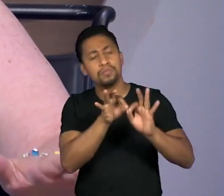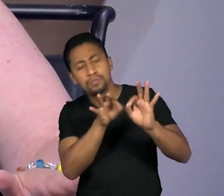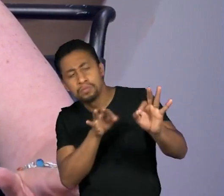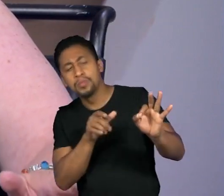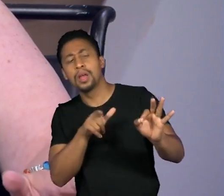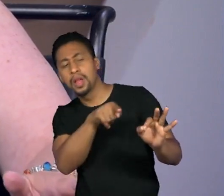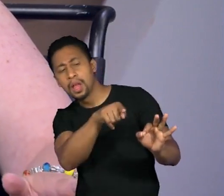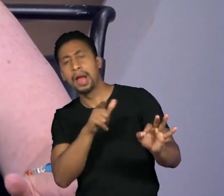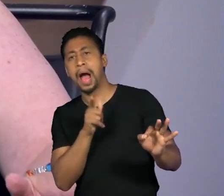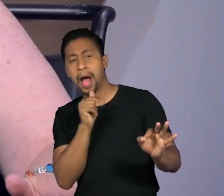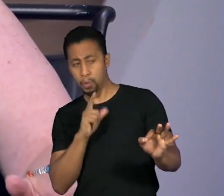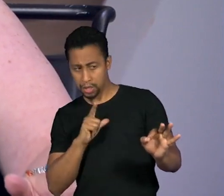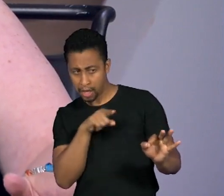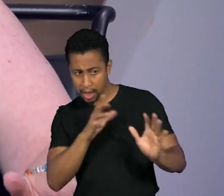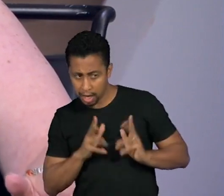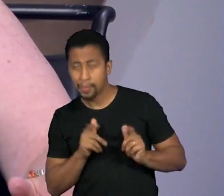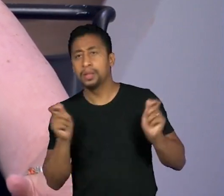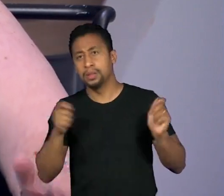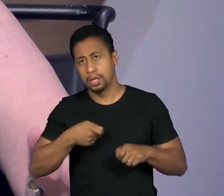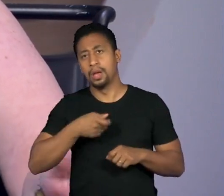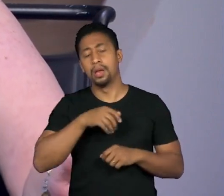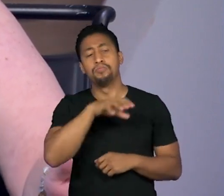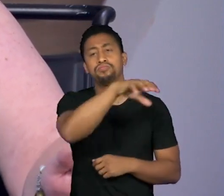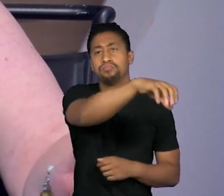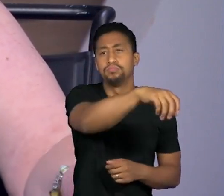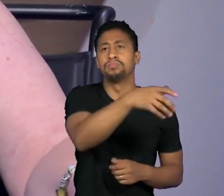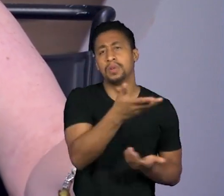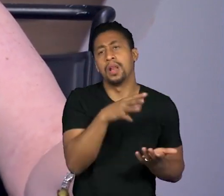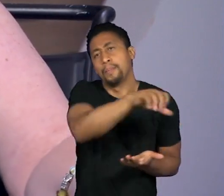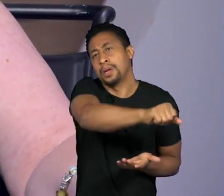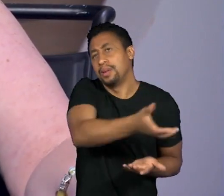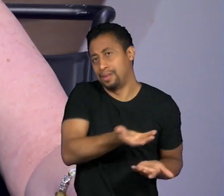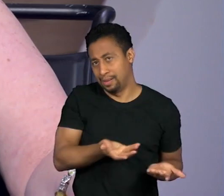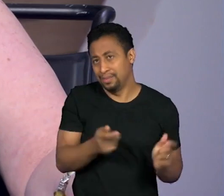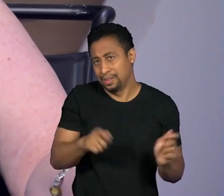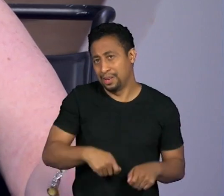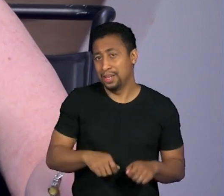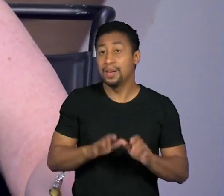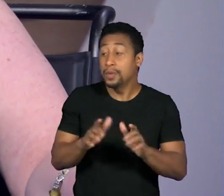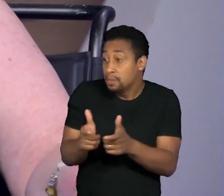qualidade confiável. Muita gente bebendo água de cacimba.